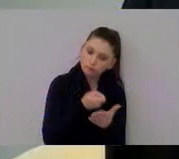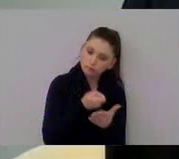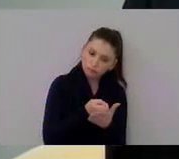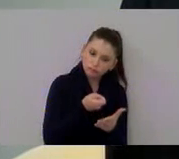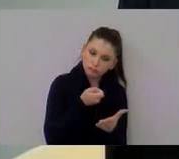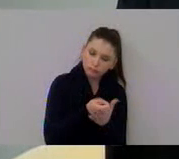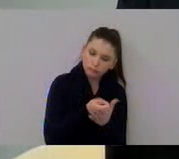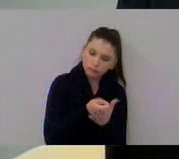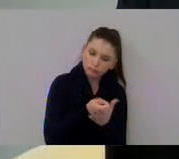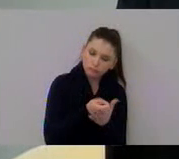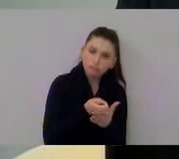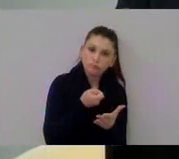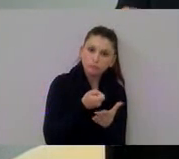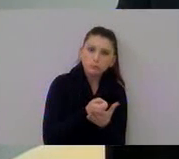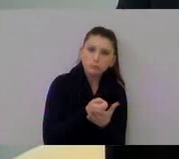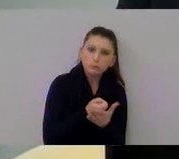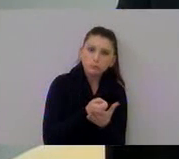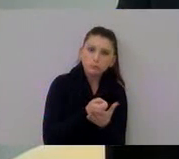agilidade para